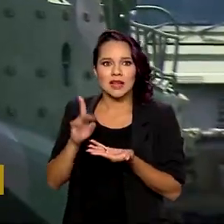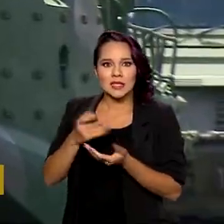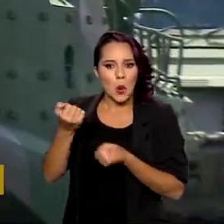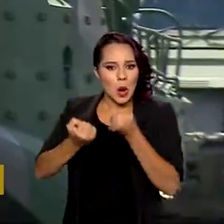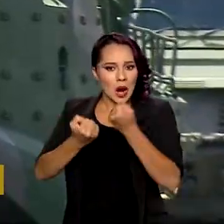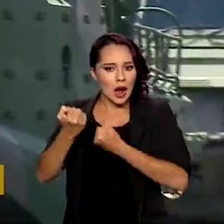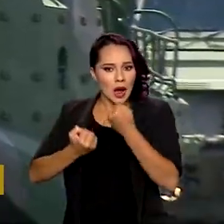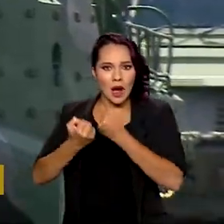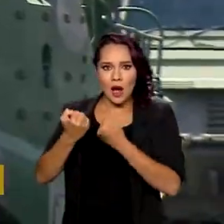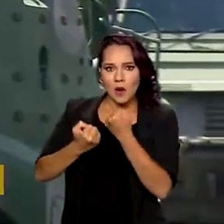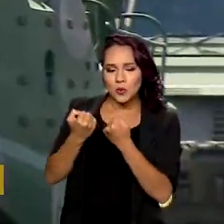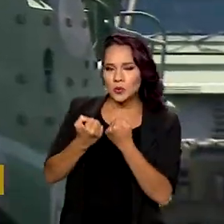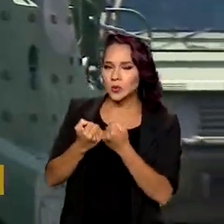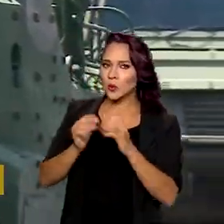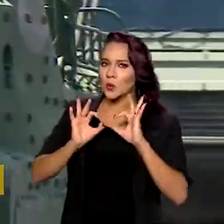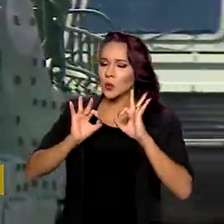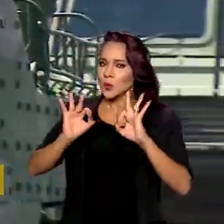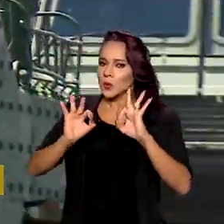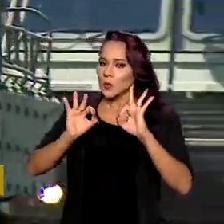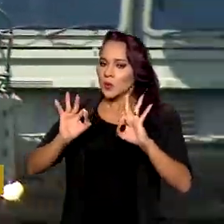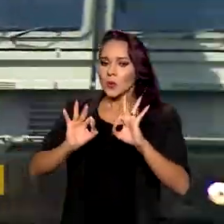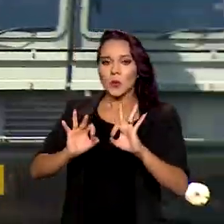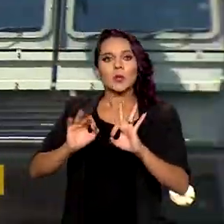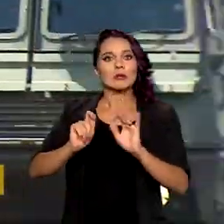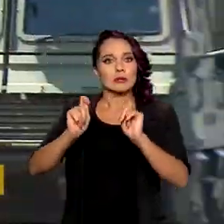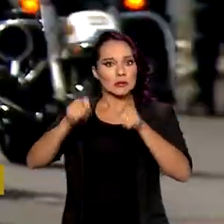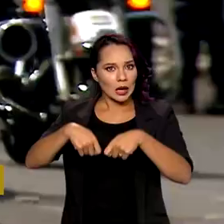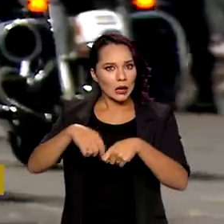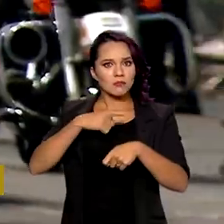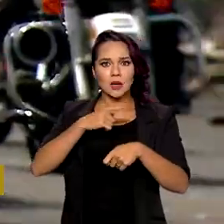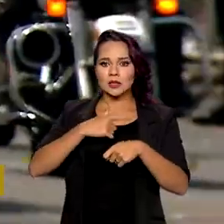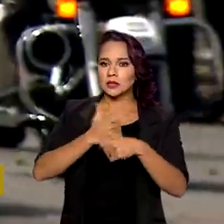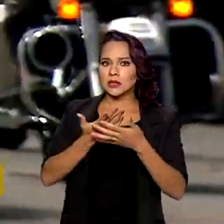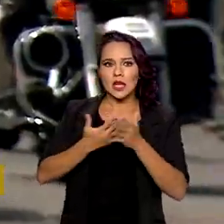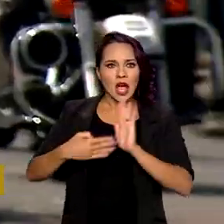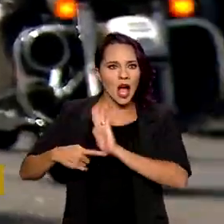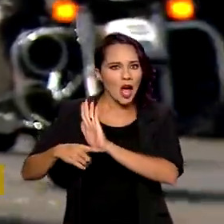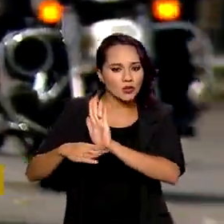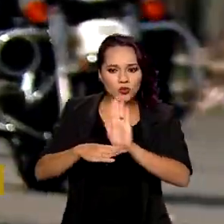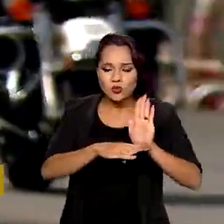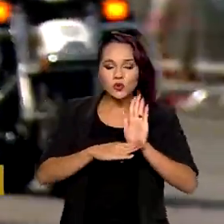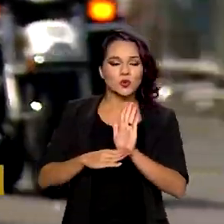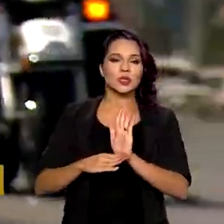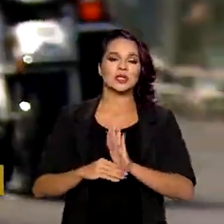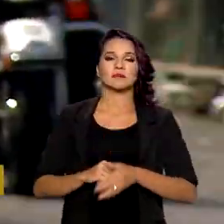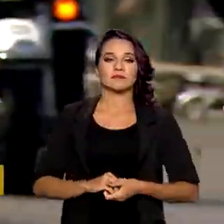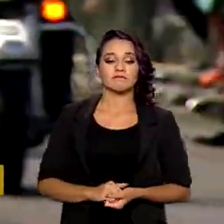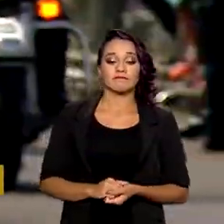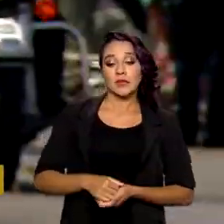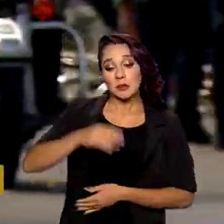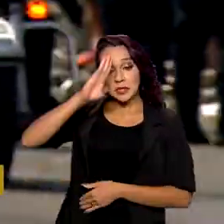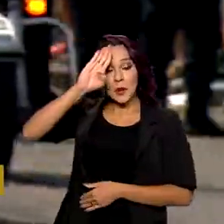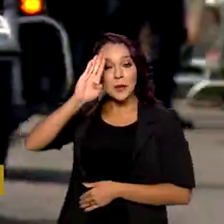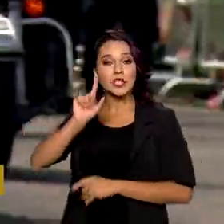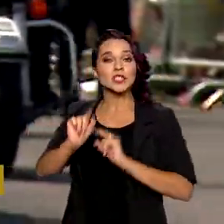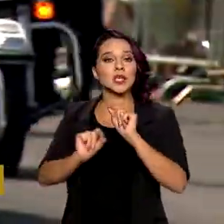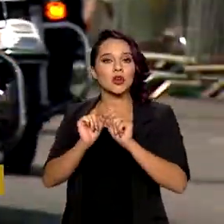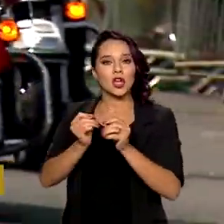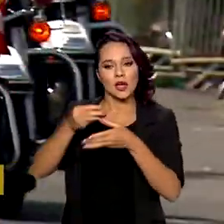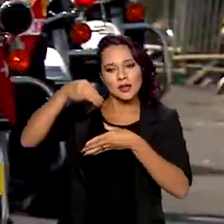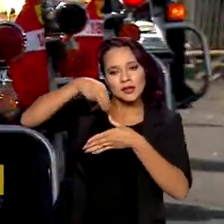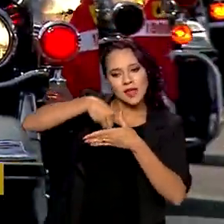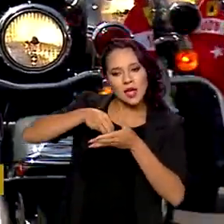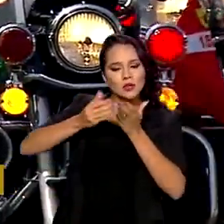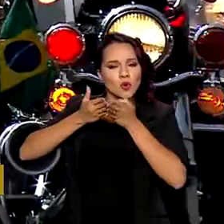viaturas que têm essa capacidade de prover um poder de choque à tropa de fuzileiros navais. Eles principalmente carregam,